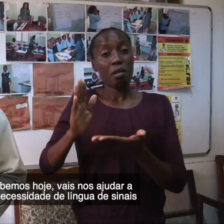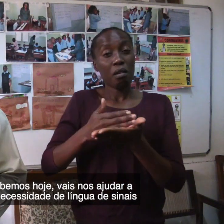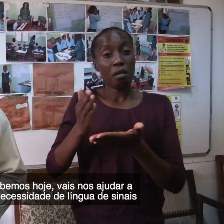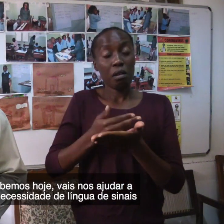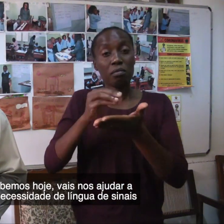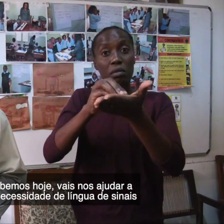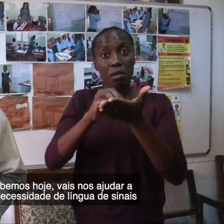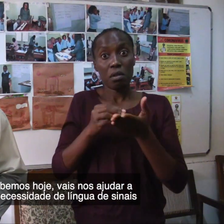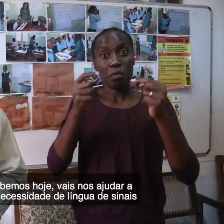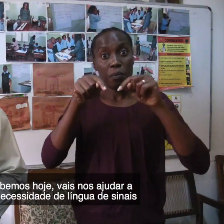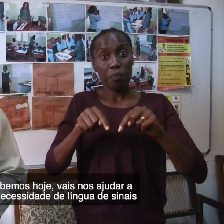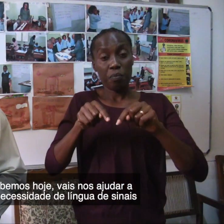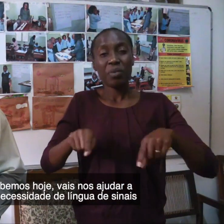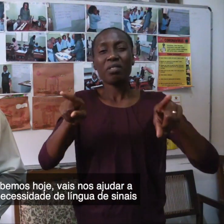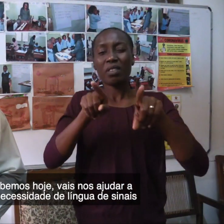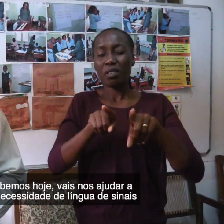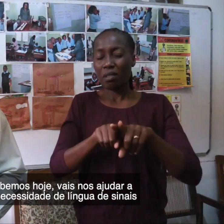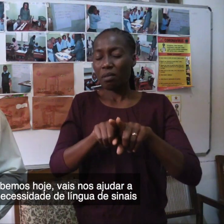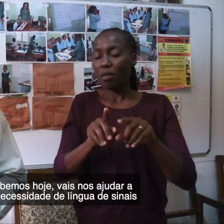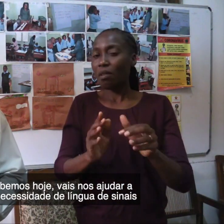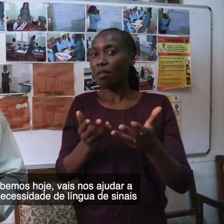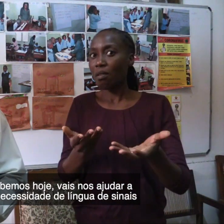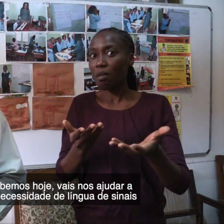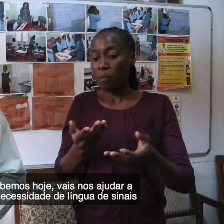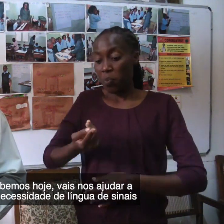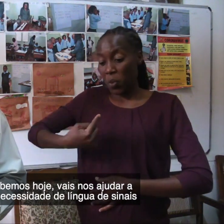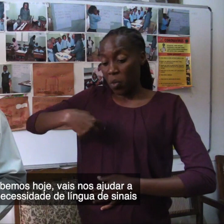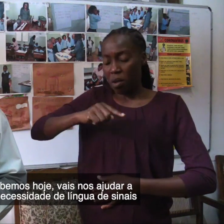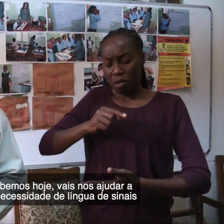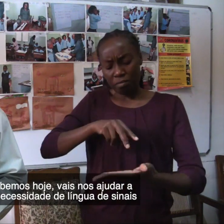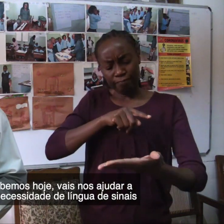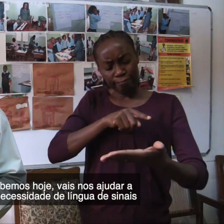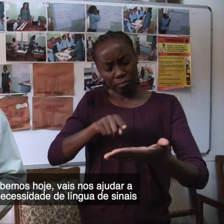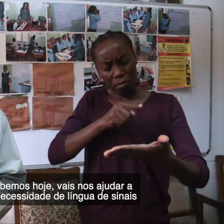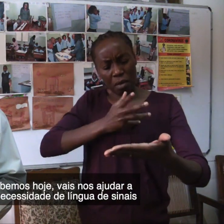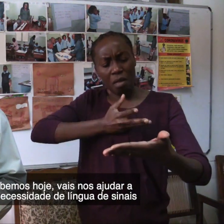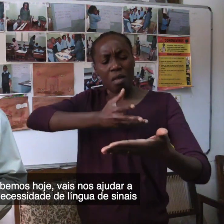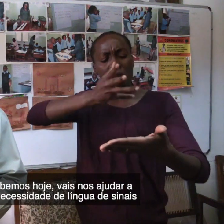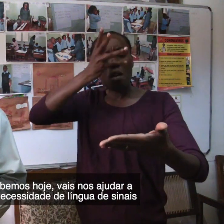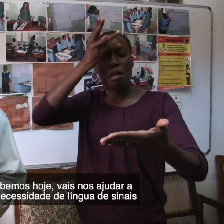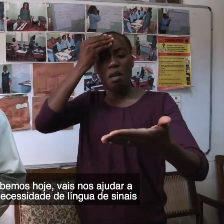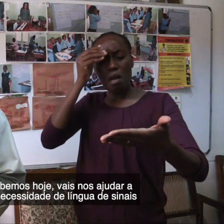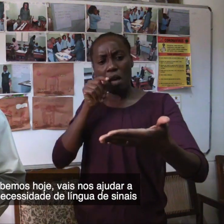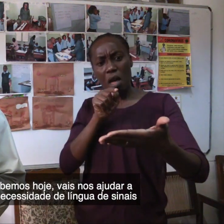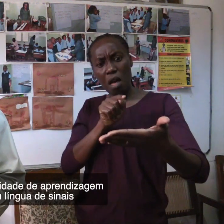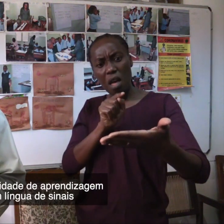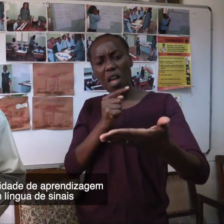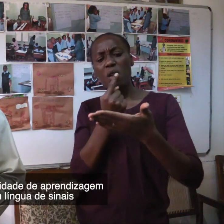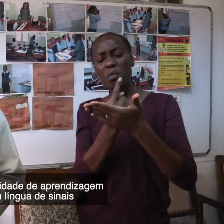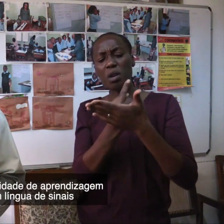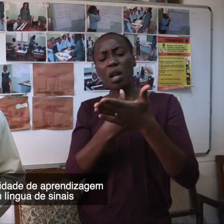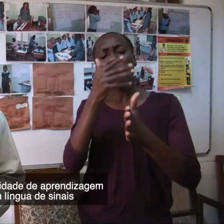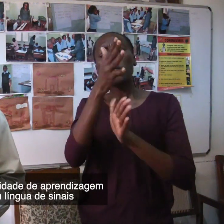é um livro que também vai nos fazer a gente compreender a necessidade da língua de sinais,